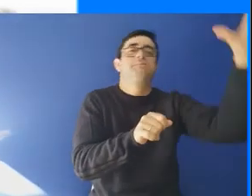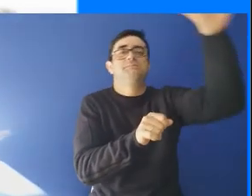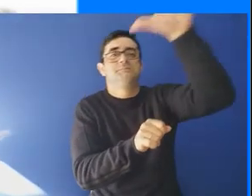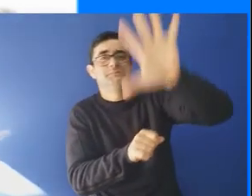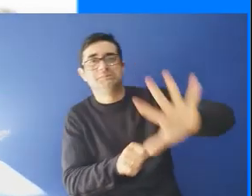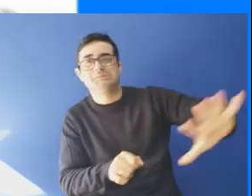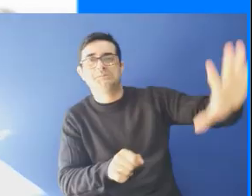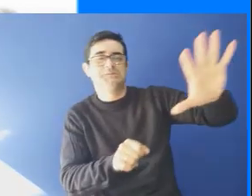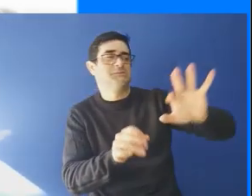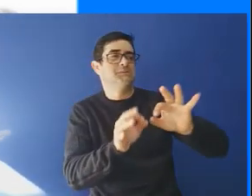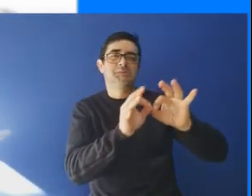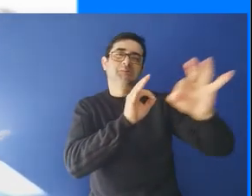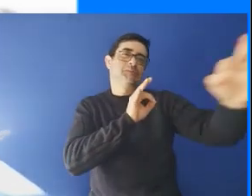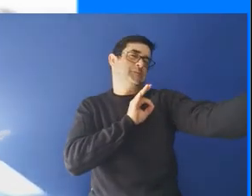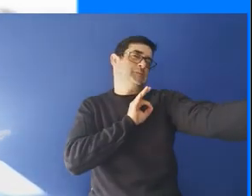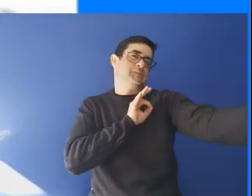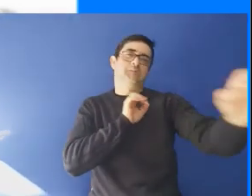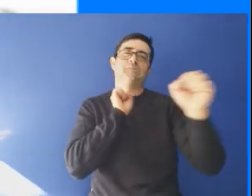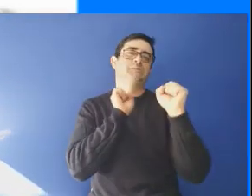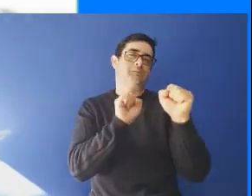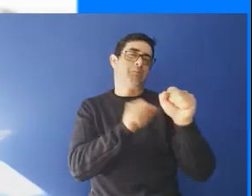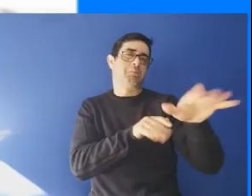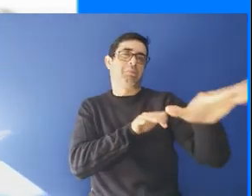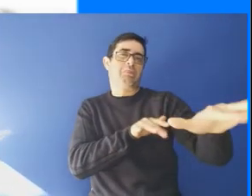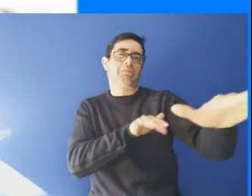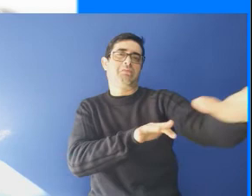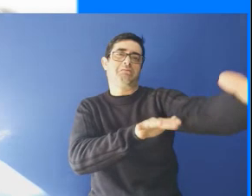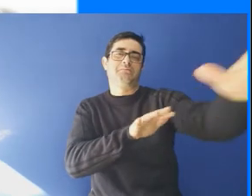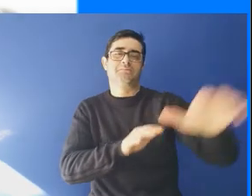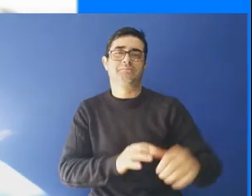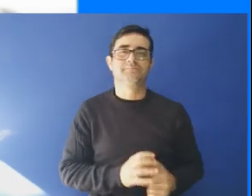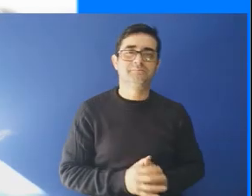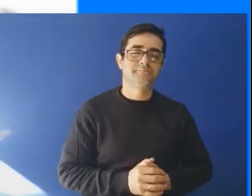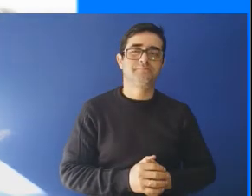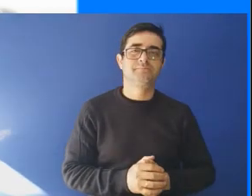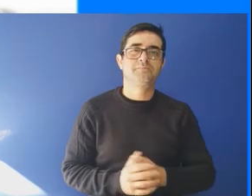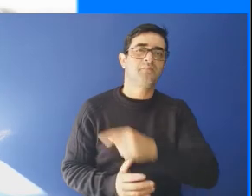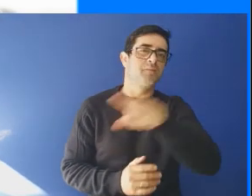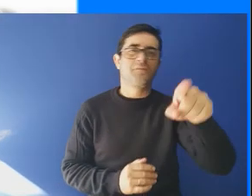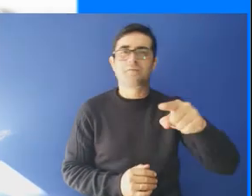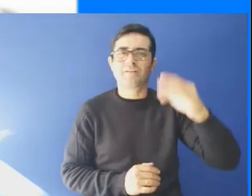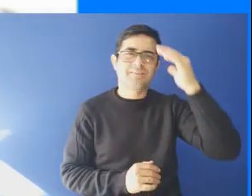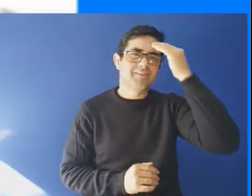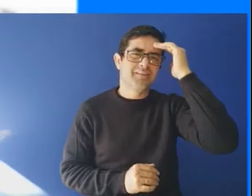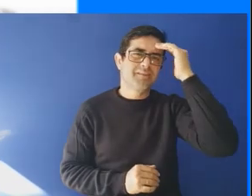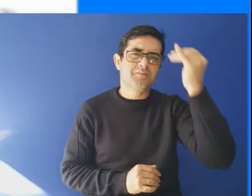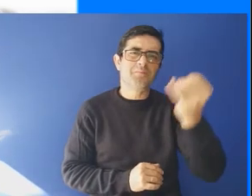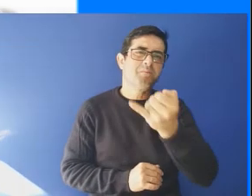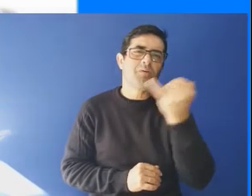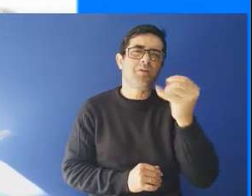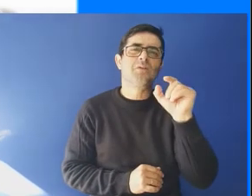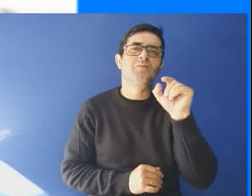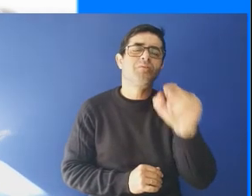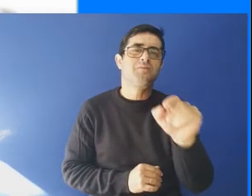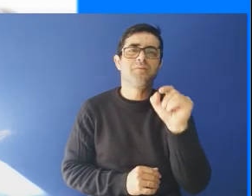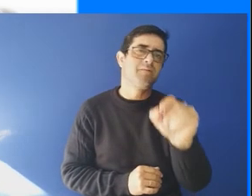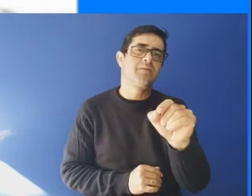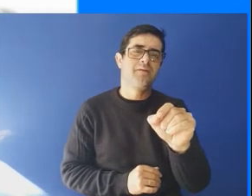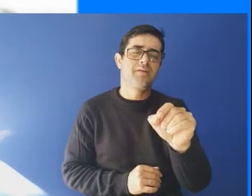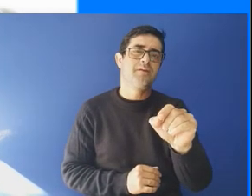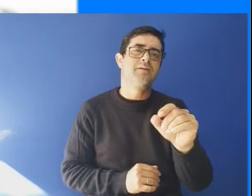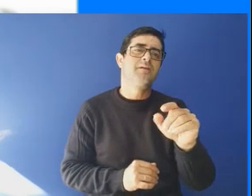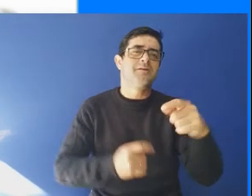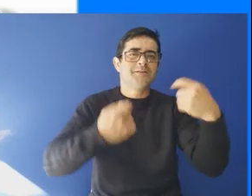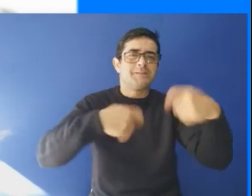onde a contaminação aconteceu. Por isso, é importante que a gente entenda e aprenda a